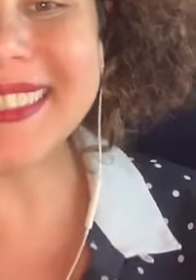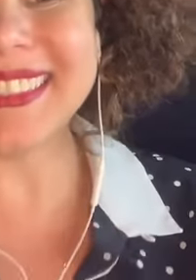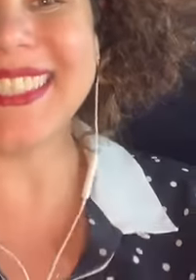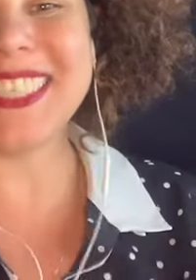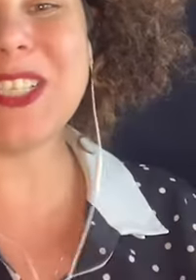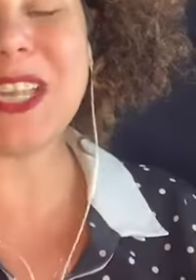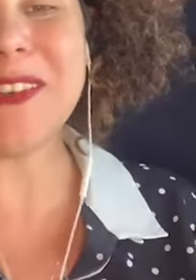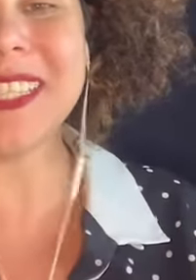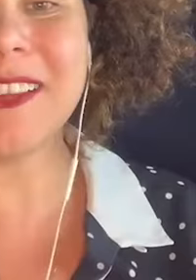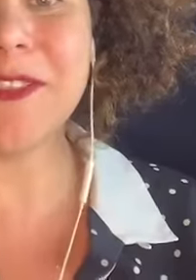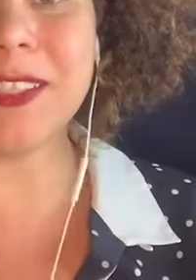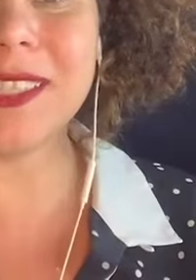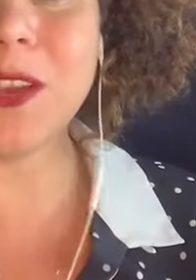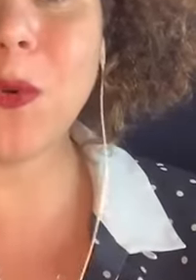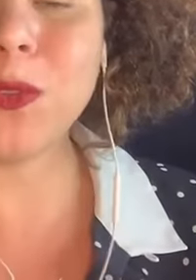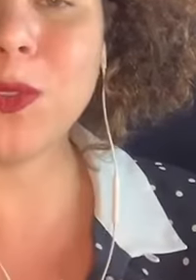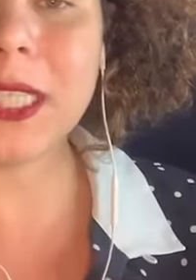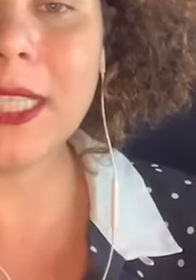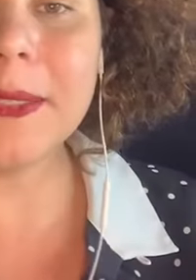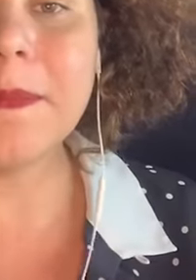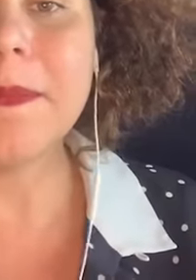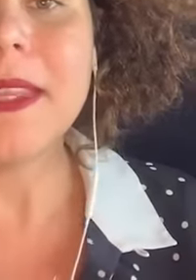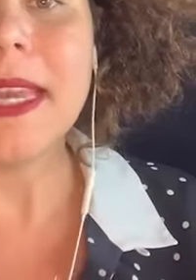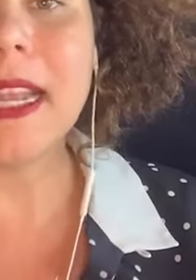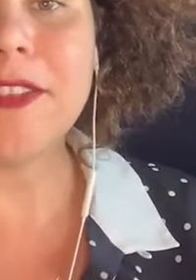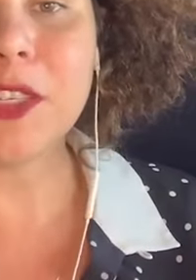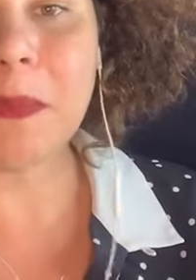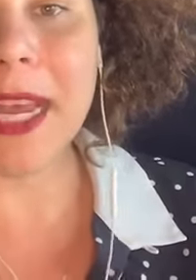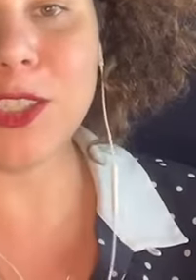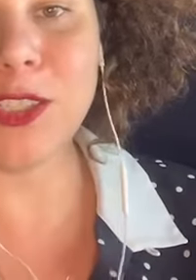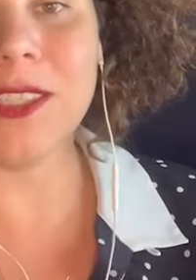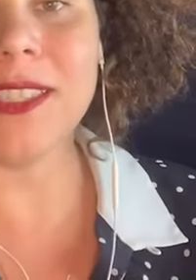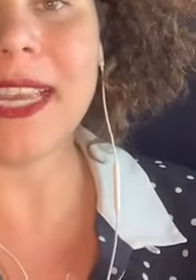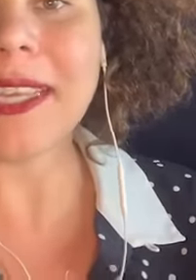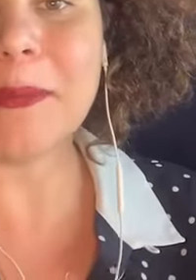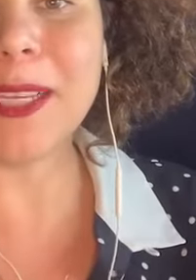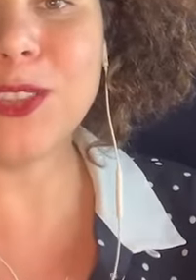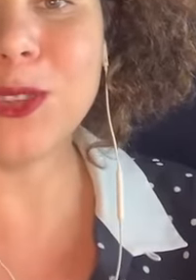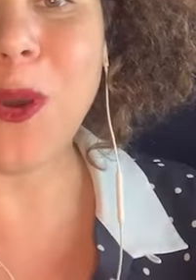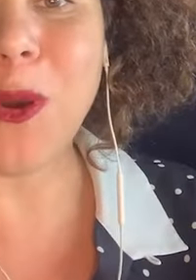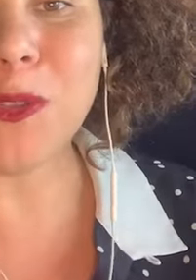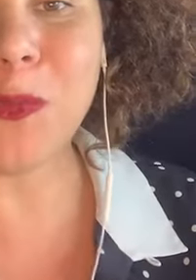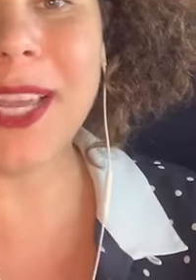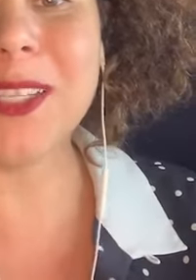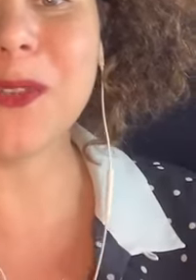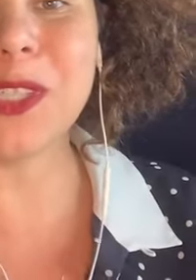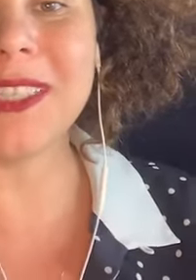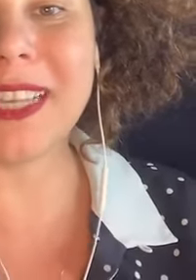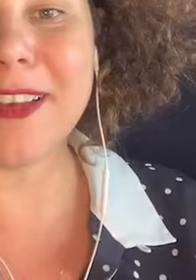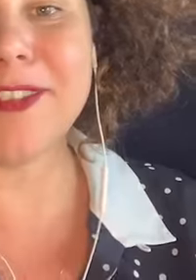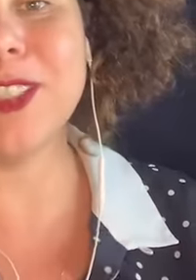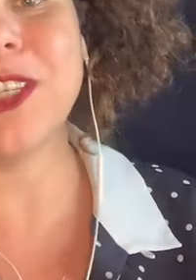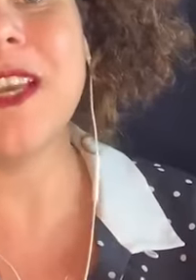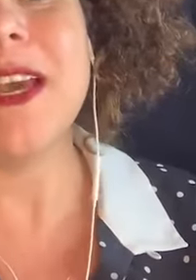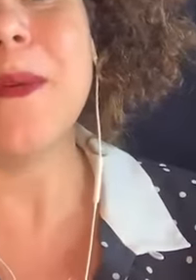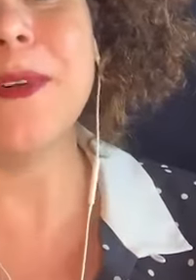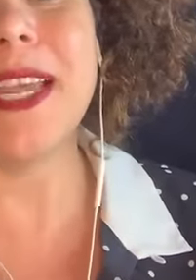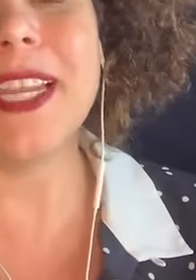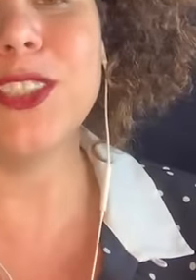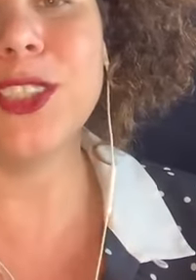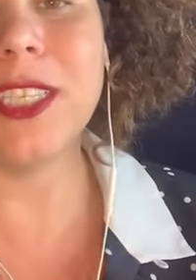minha amiga. A gente estava se devendo esse encontro aqui. Ela faz parte, certamente, do rol de mulheres